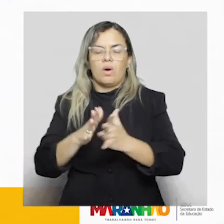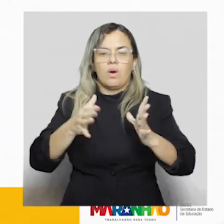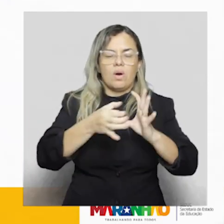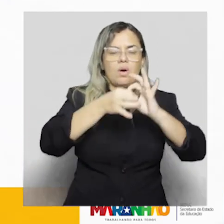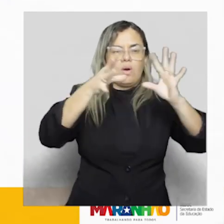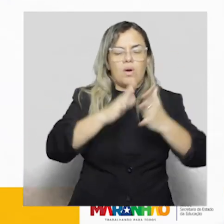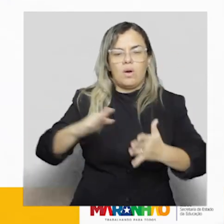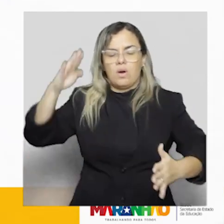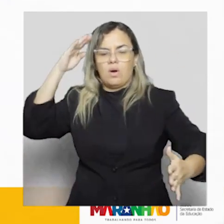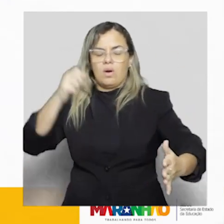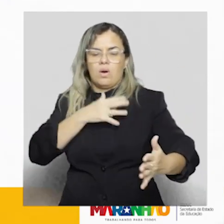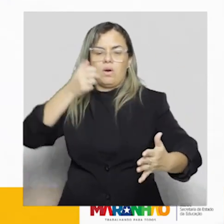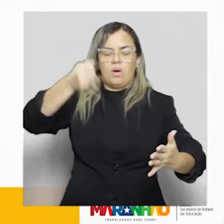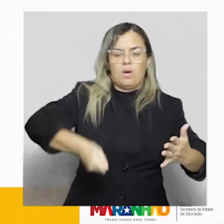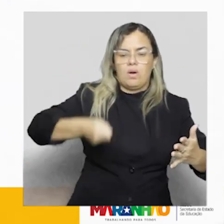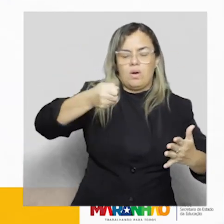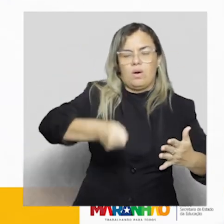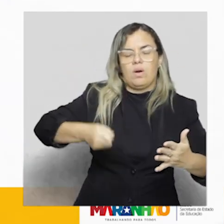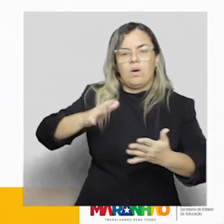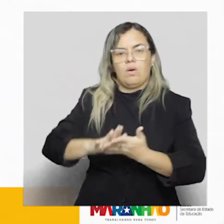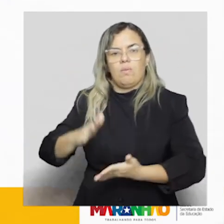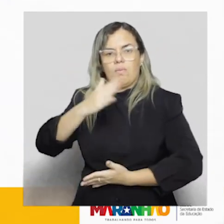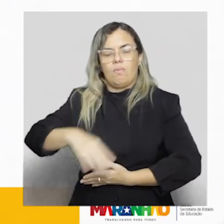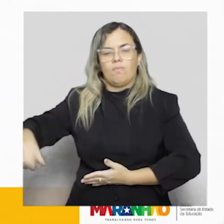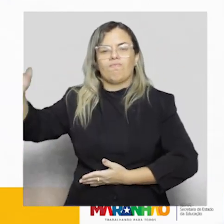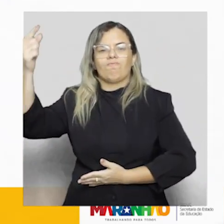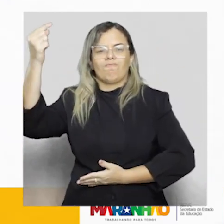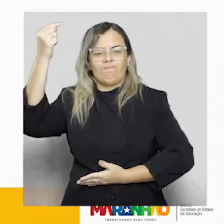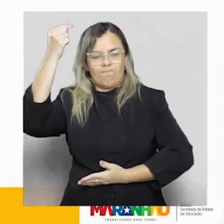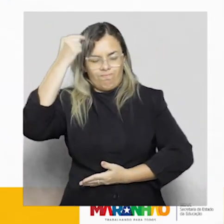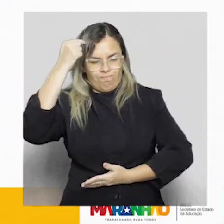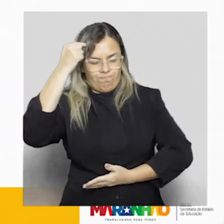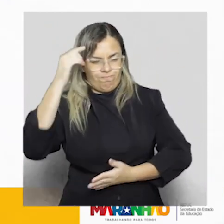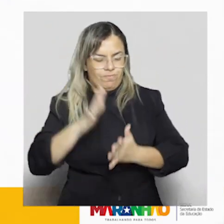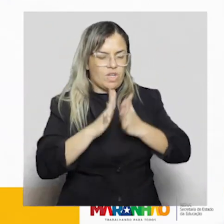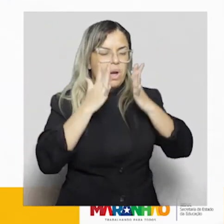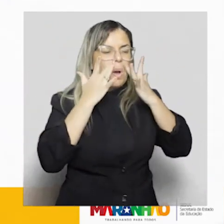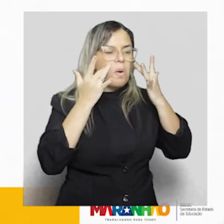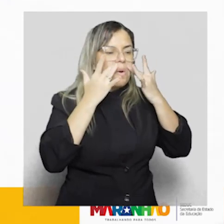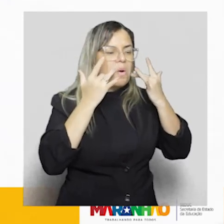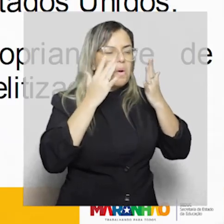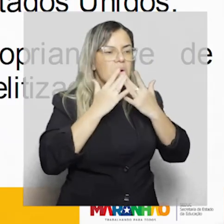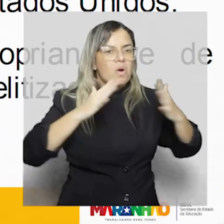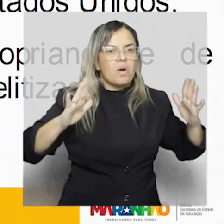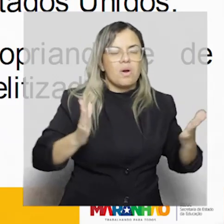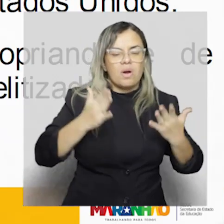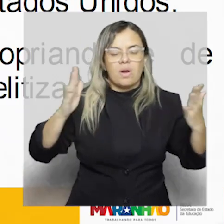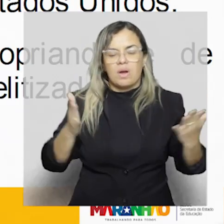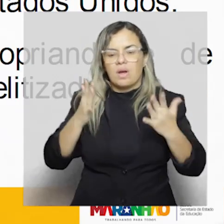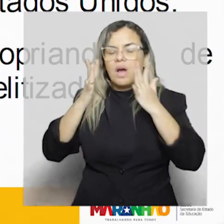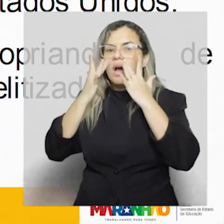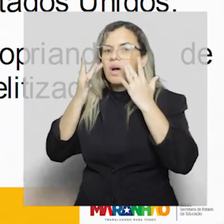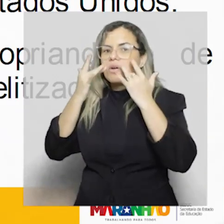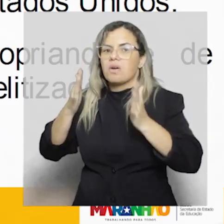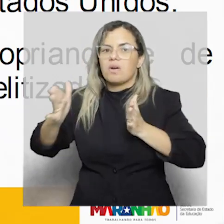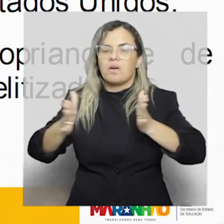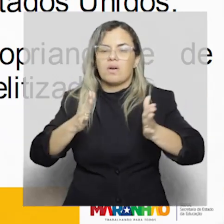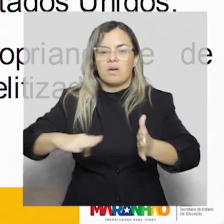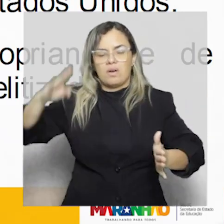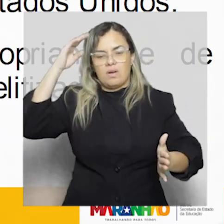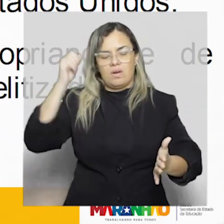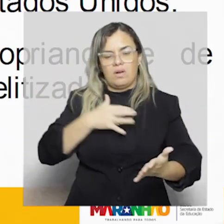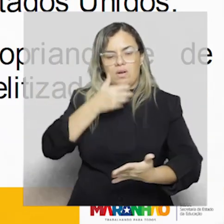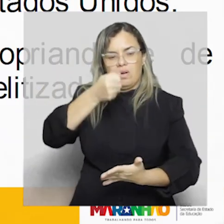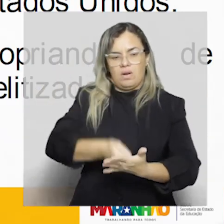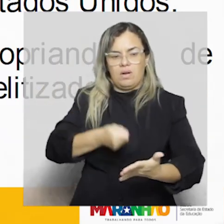ditadura, pensar sobre o artista e a arte durante o processo de ditadura. O artista carimbou notas de dinheiro